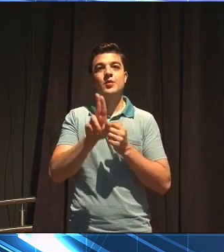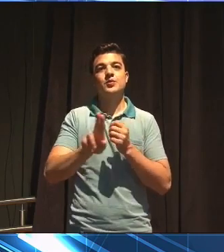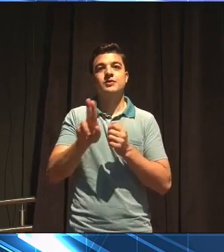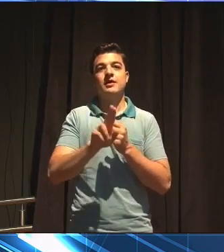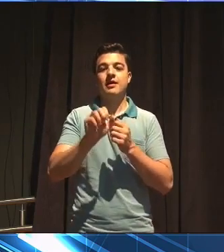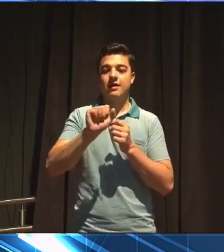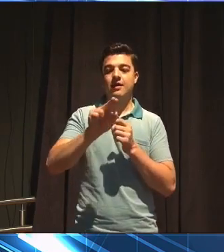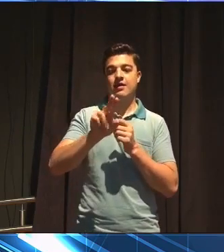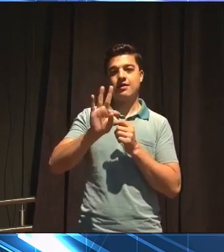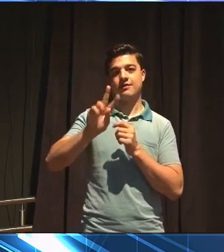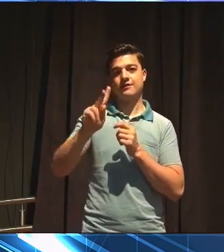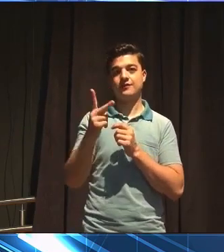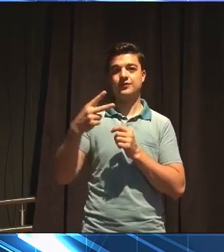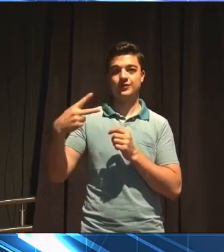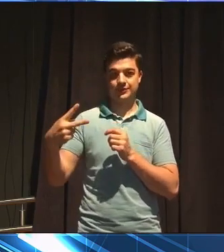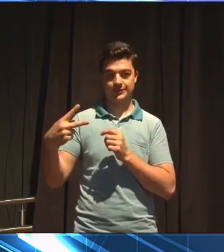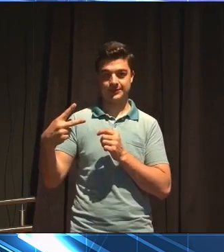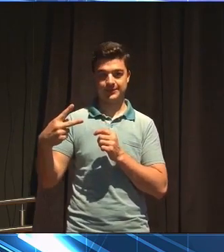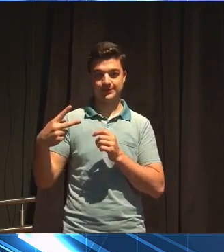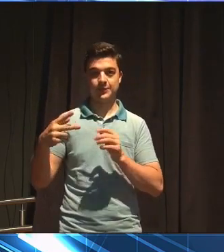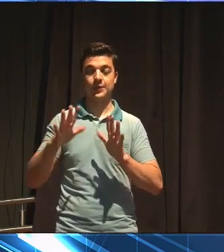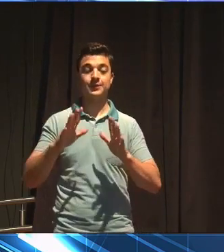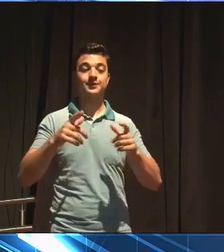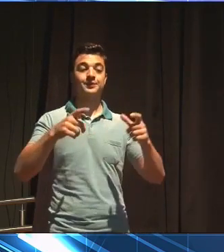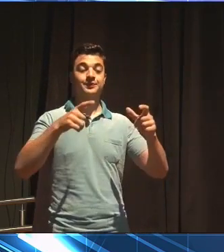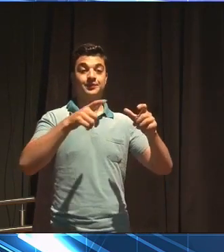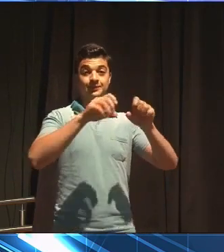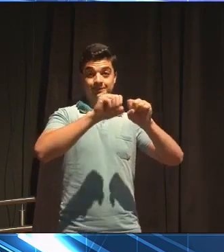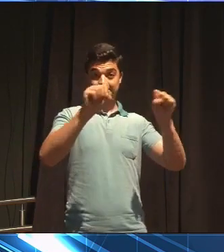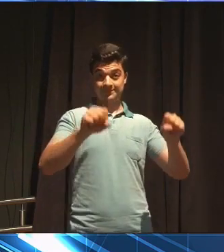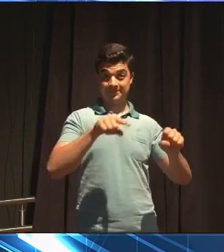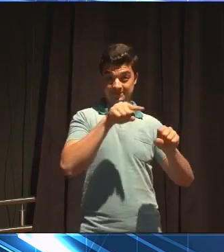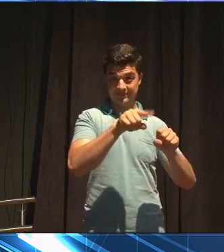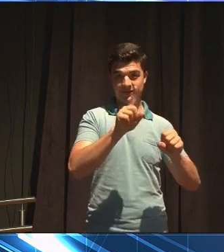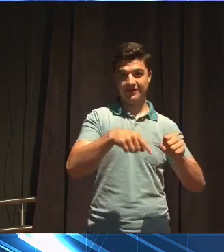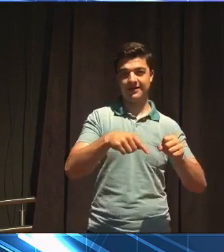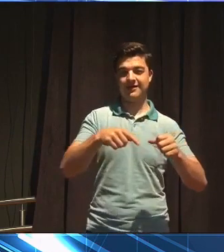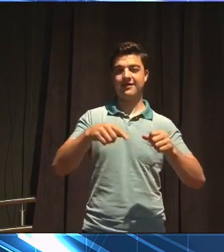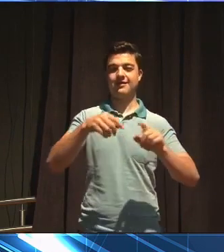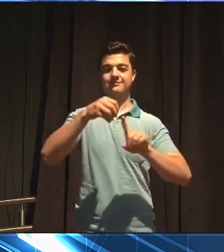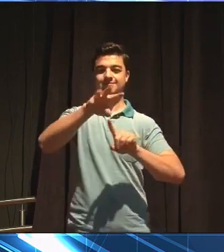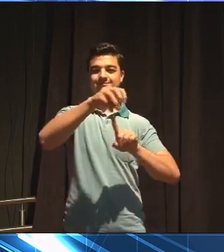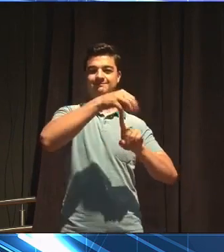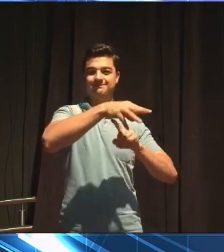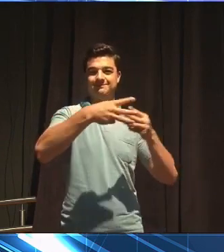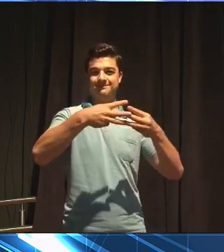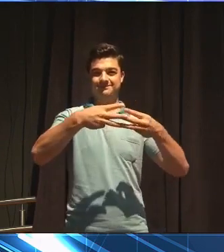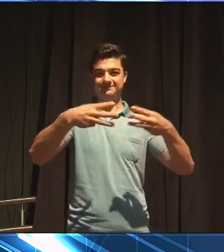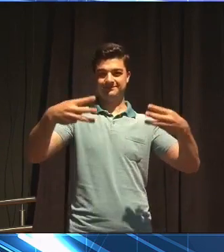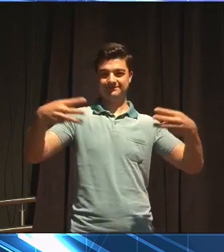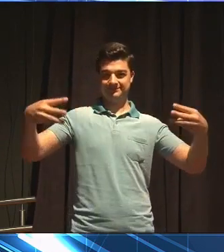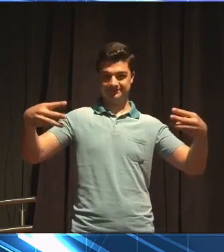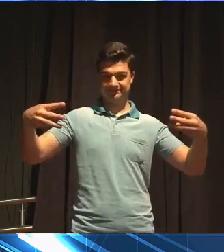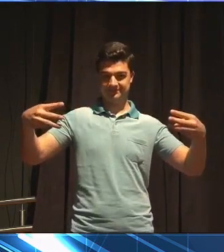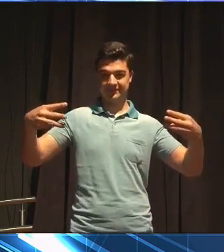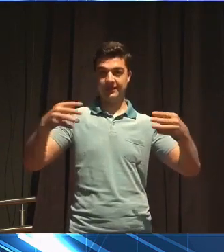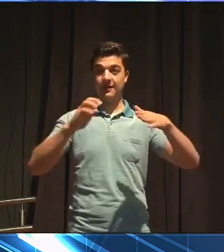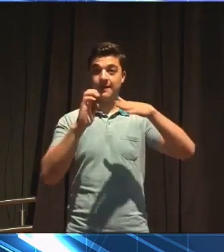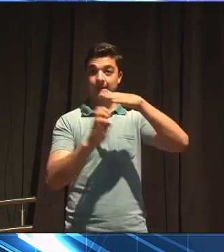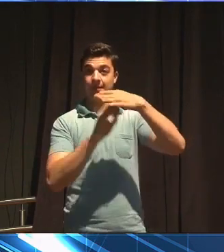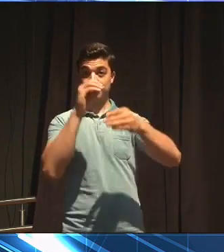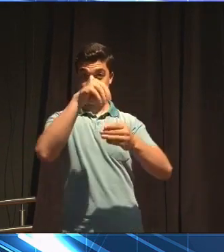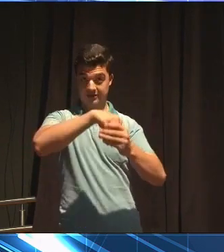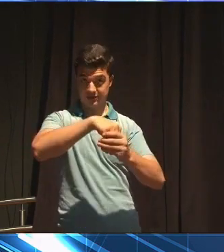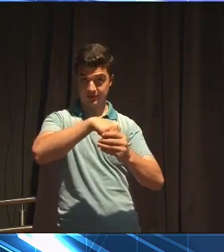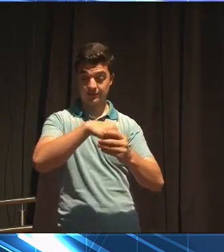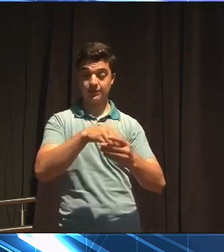o OAuth 2. Ambientes de microserviços são extremamente complexos. Dentro das nossas empresas, se você trabalha